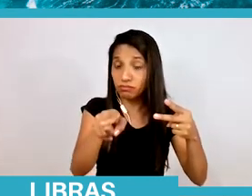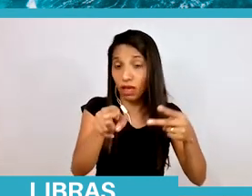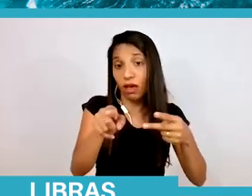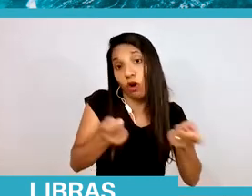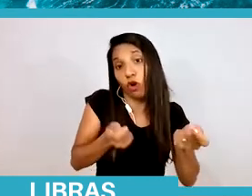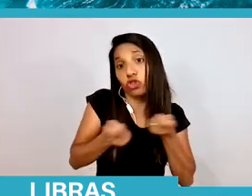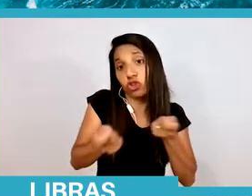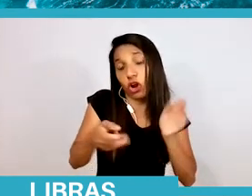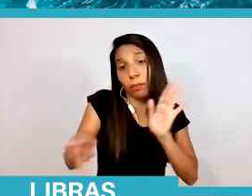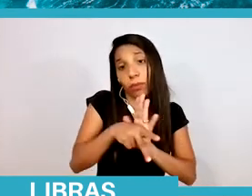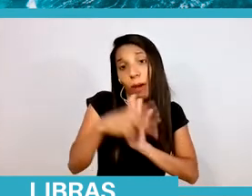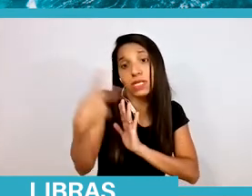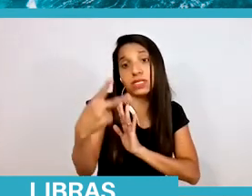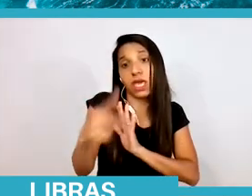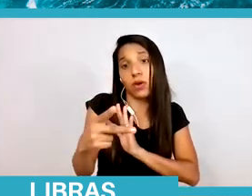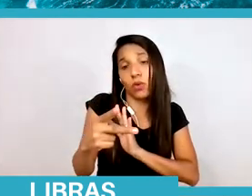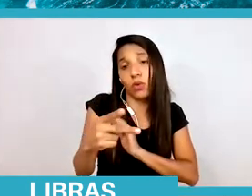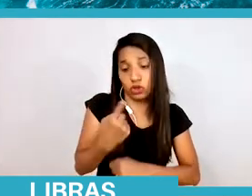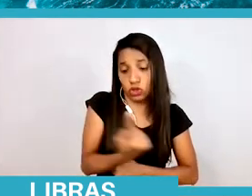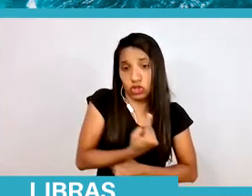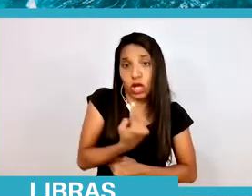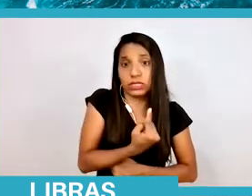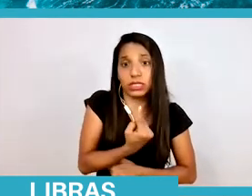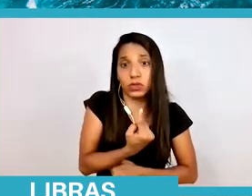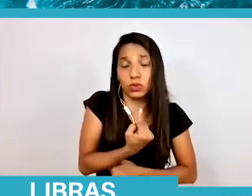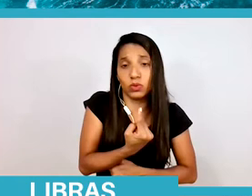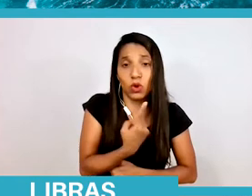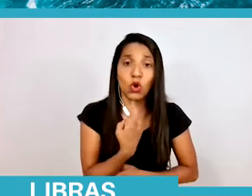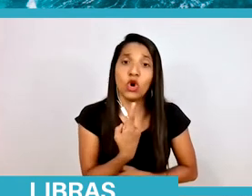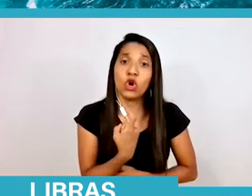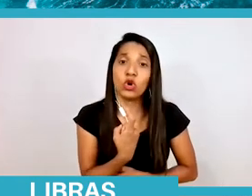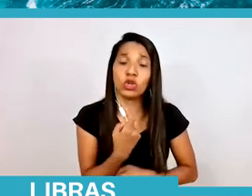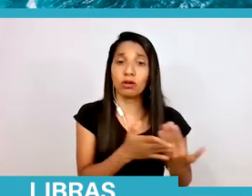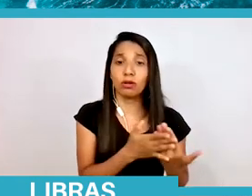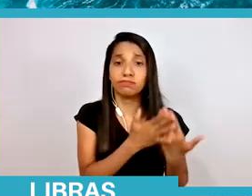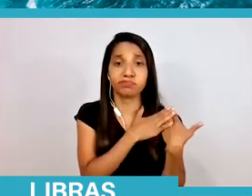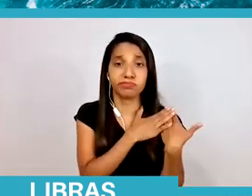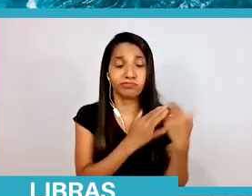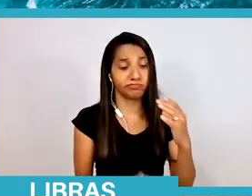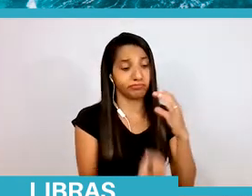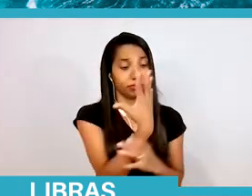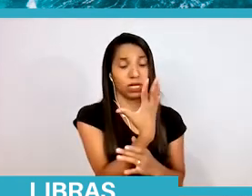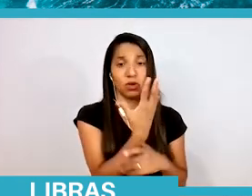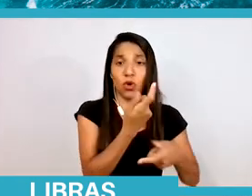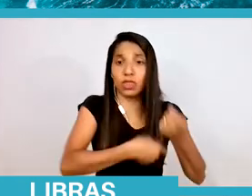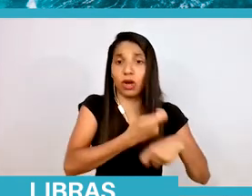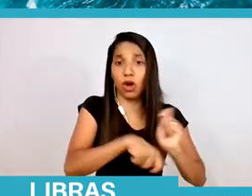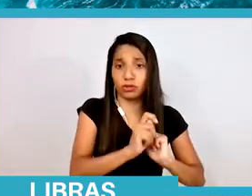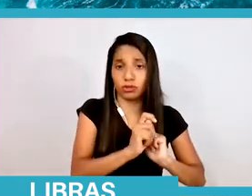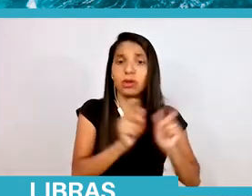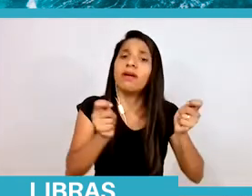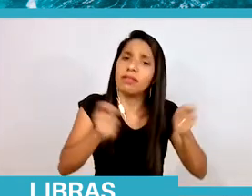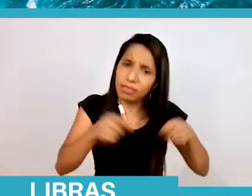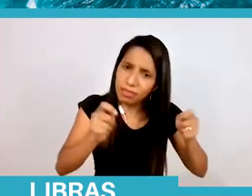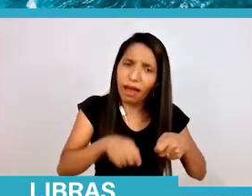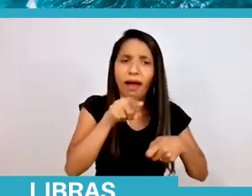você vai começar a empreender sozinho. Você vai ser o único fundador do seu negócio, você vai conseguir seguir os rumos